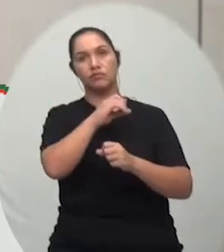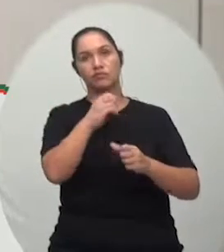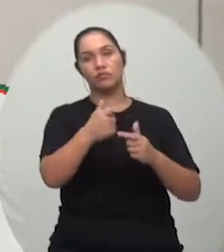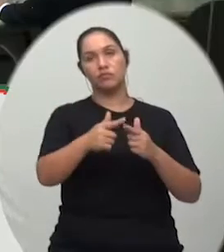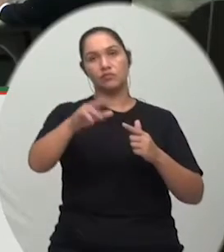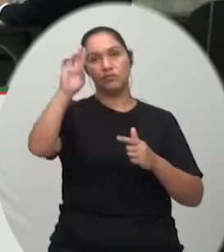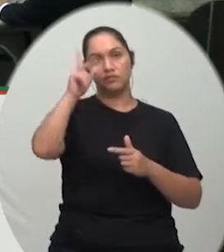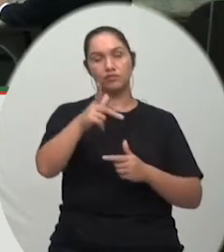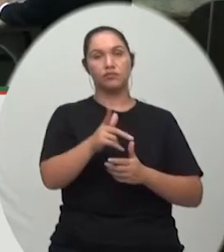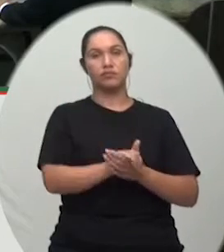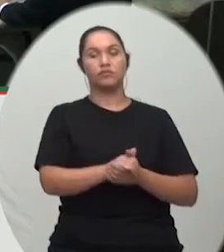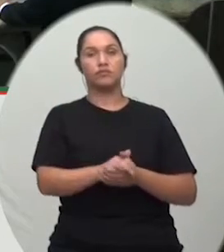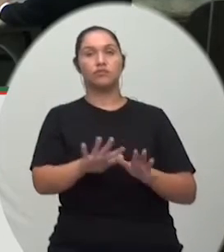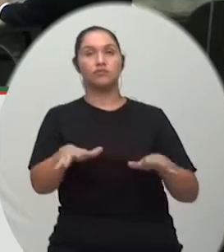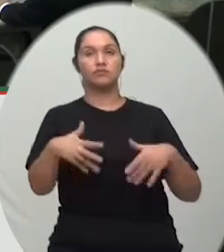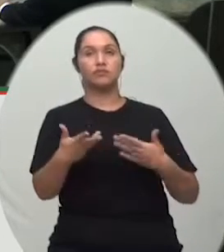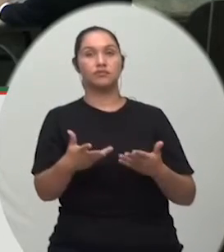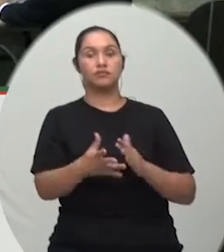Obrigado.